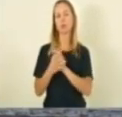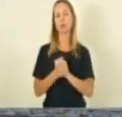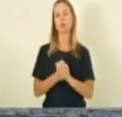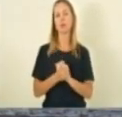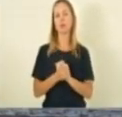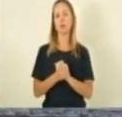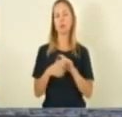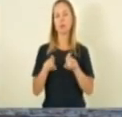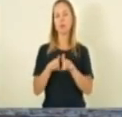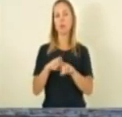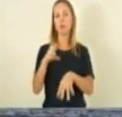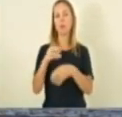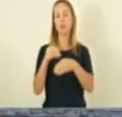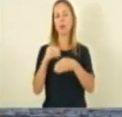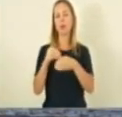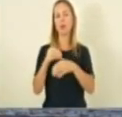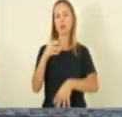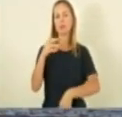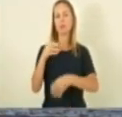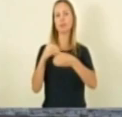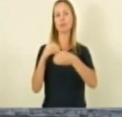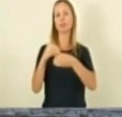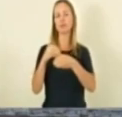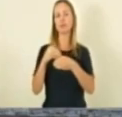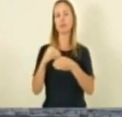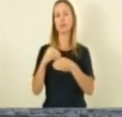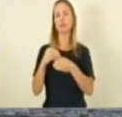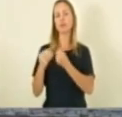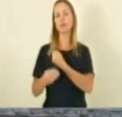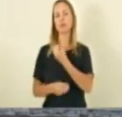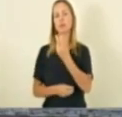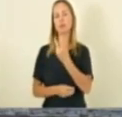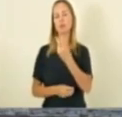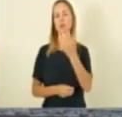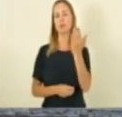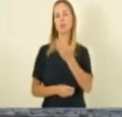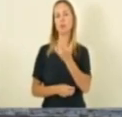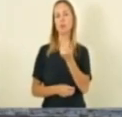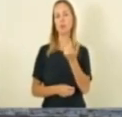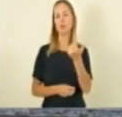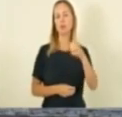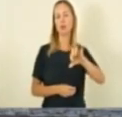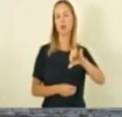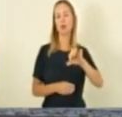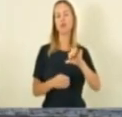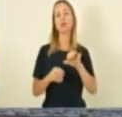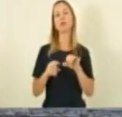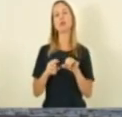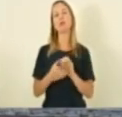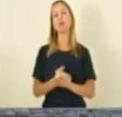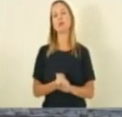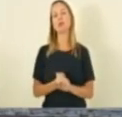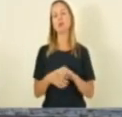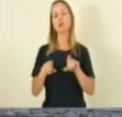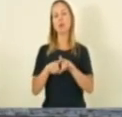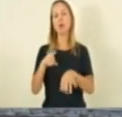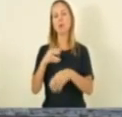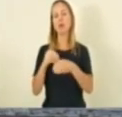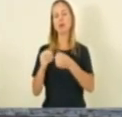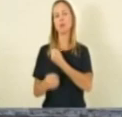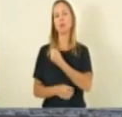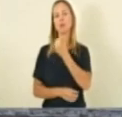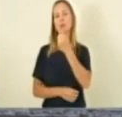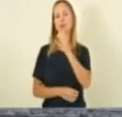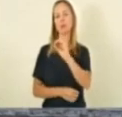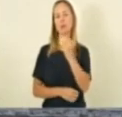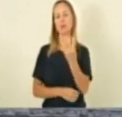emenda aditiva 02/2019, de autoria do deputado Fabrício Gandini, bem como a emenda 03,